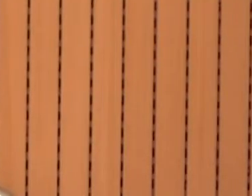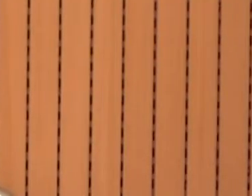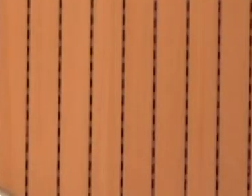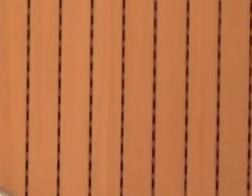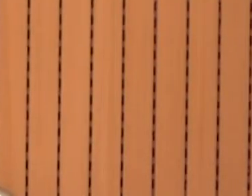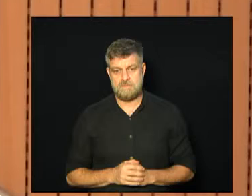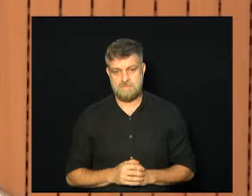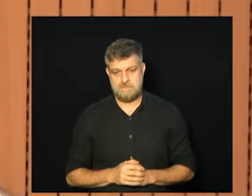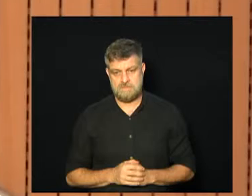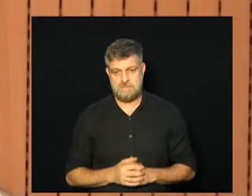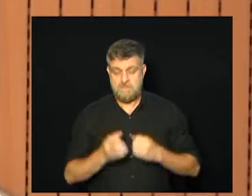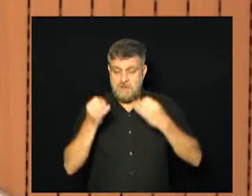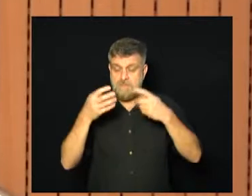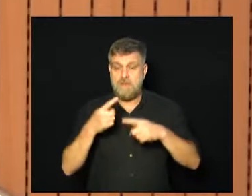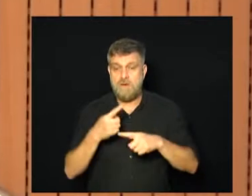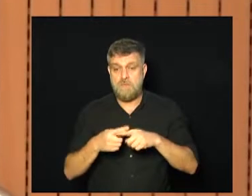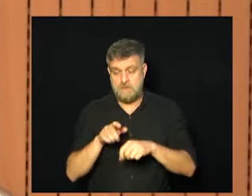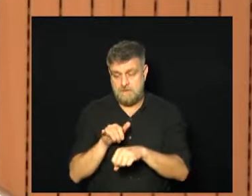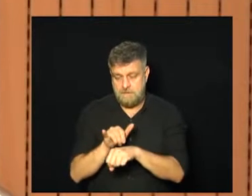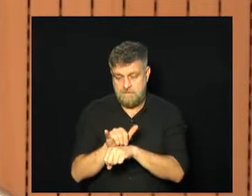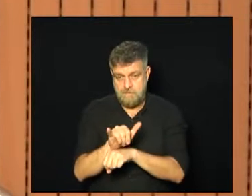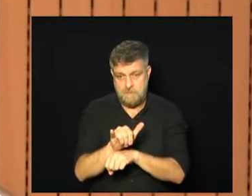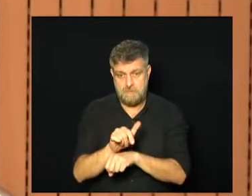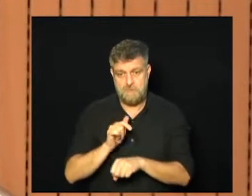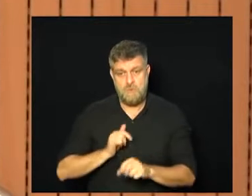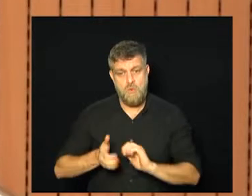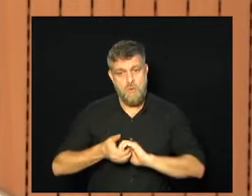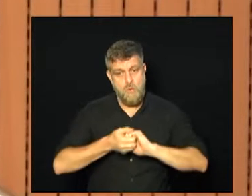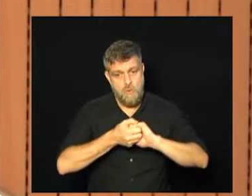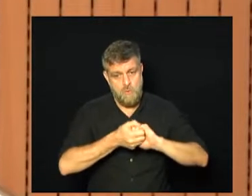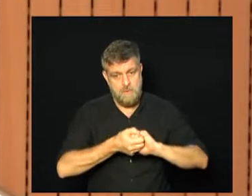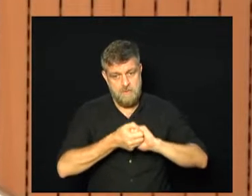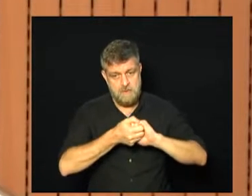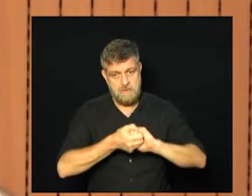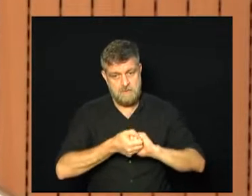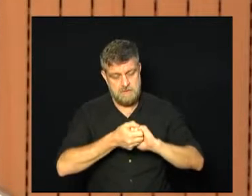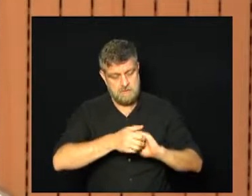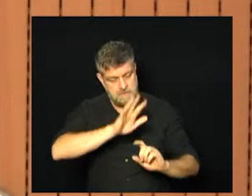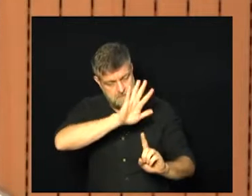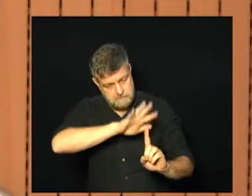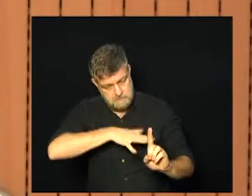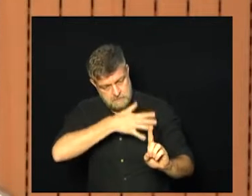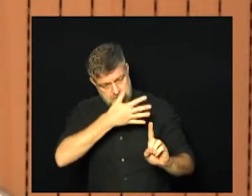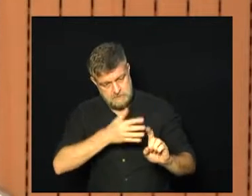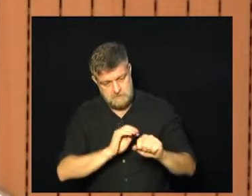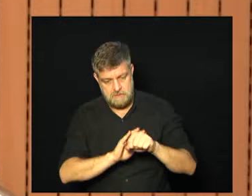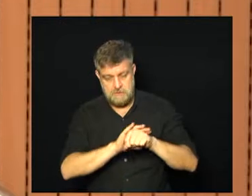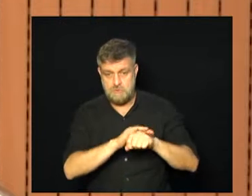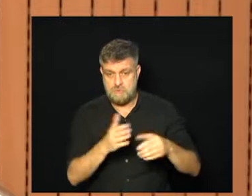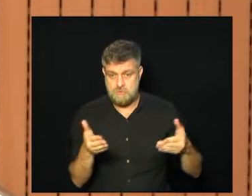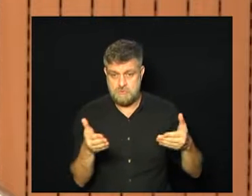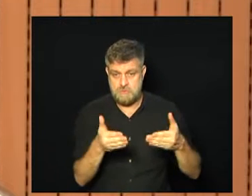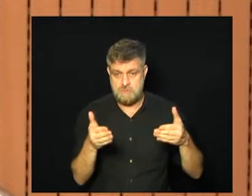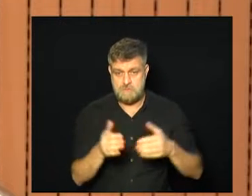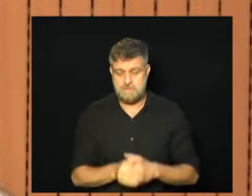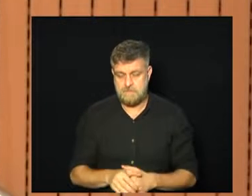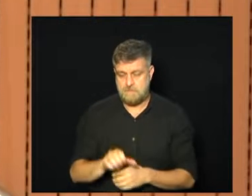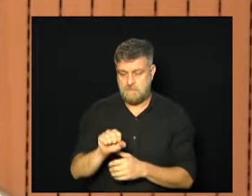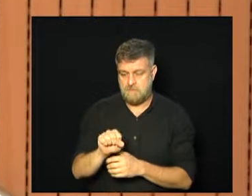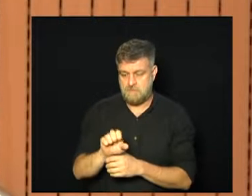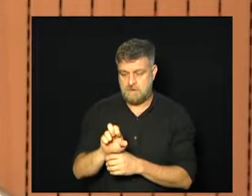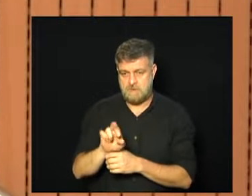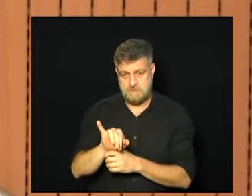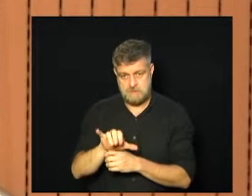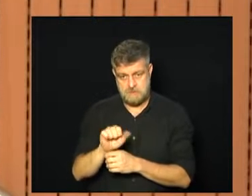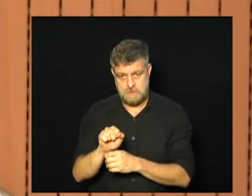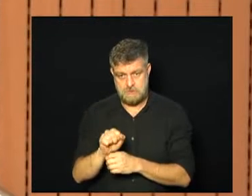Enviaram justificativa de ausência com cumprimentos aos nossos homenageados desta noite, Sérgio Bisogni, presidente